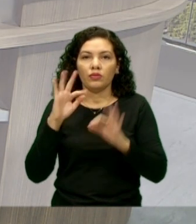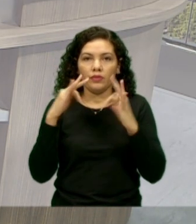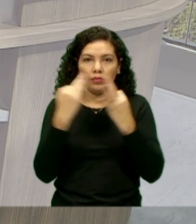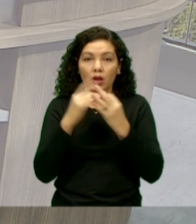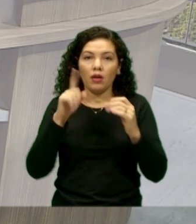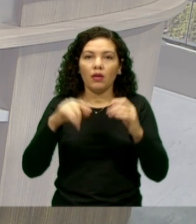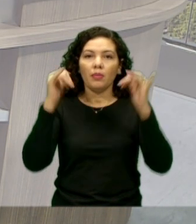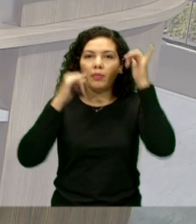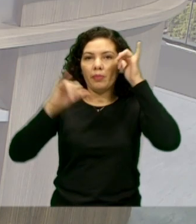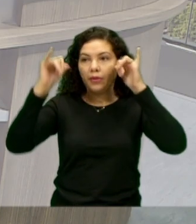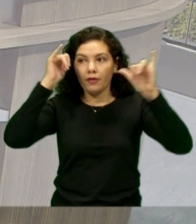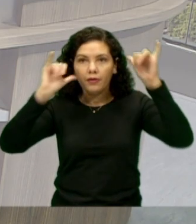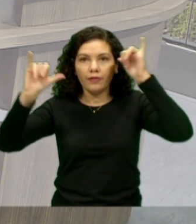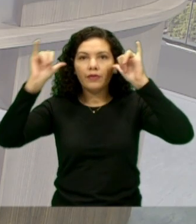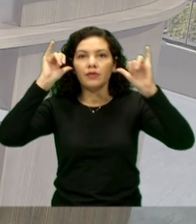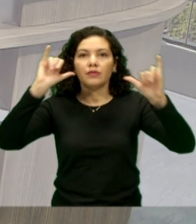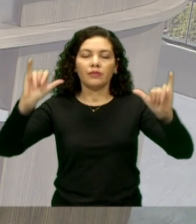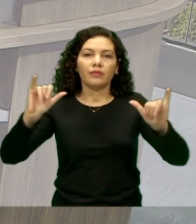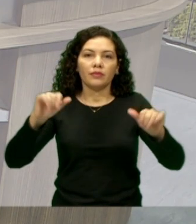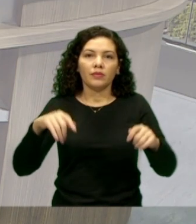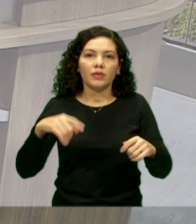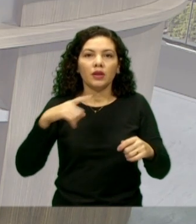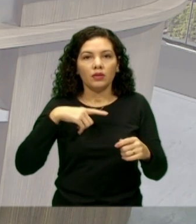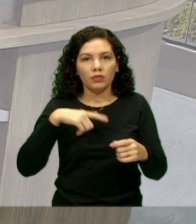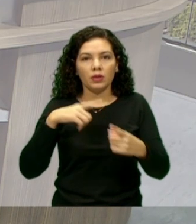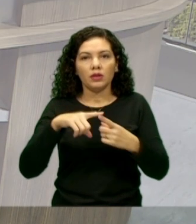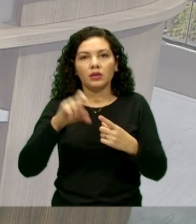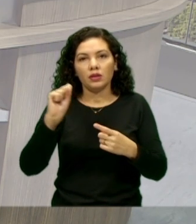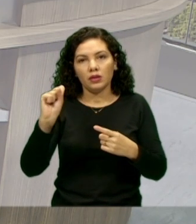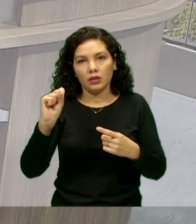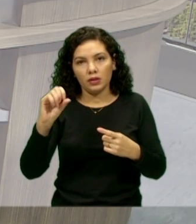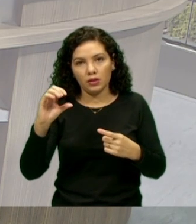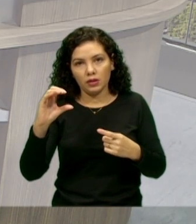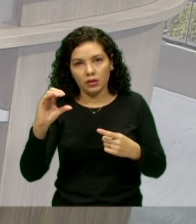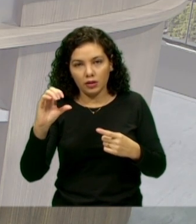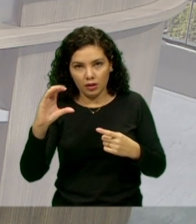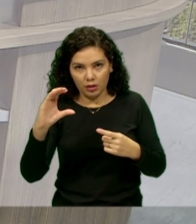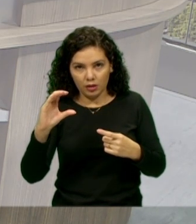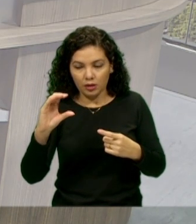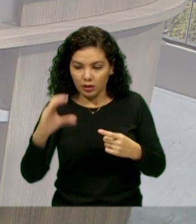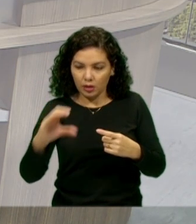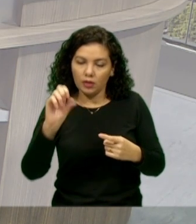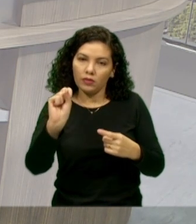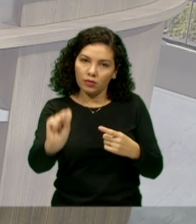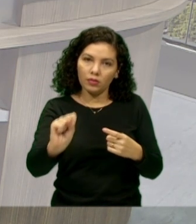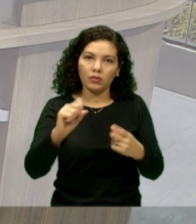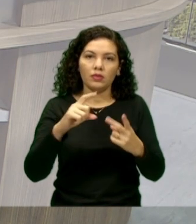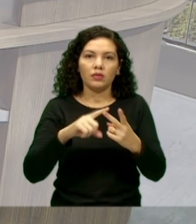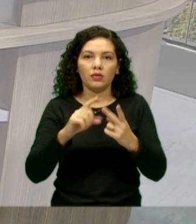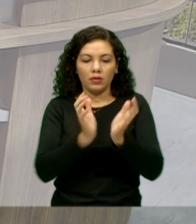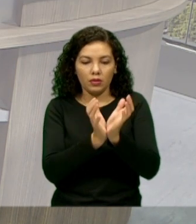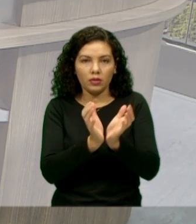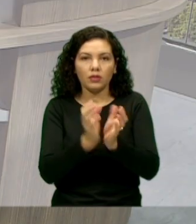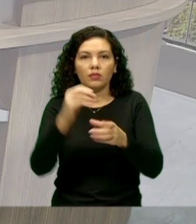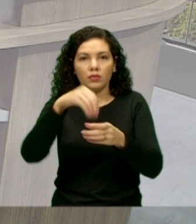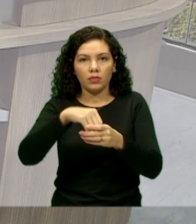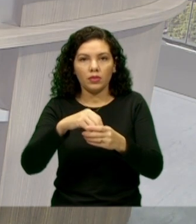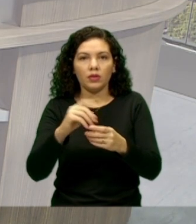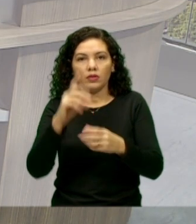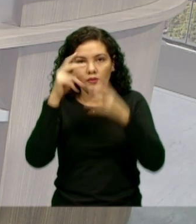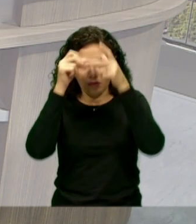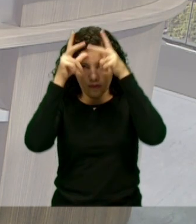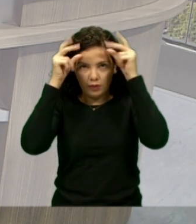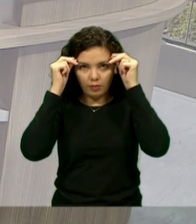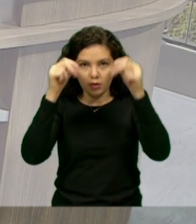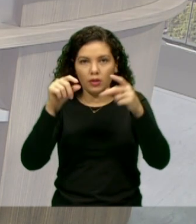prevenção. Então, por isso que nós temos a CS, Por isso que nós temos uma equipe com enfermeiro,